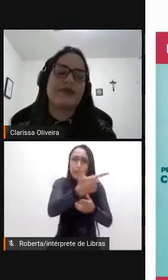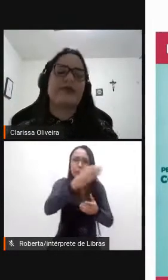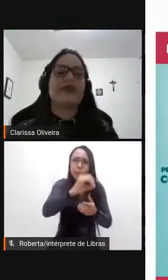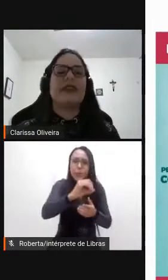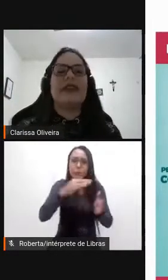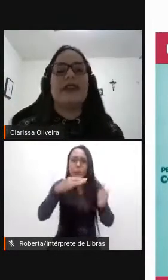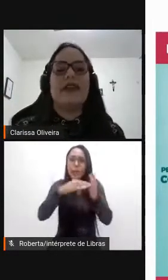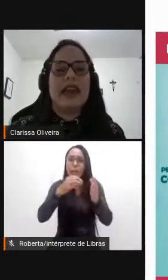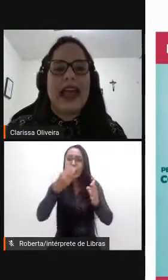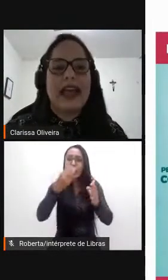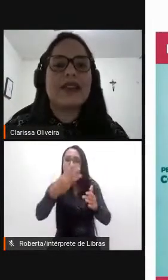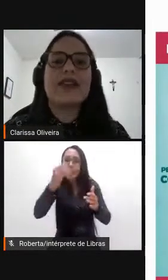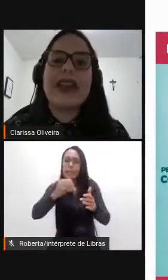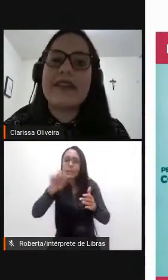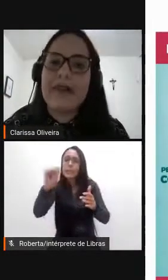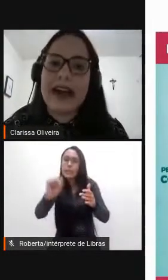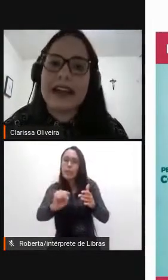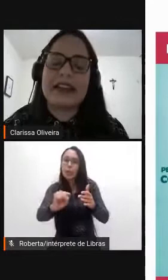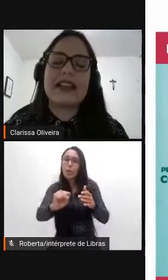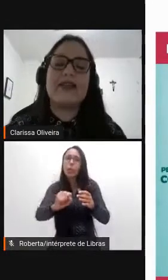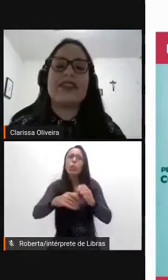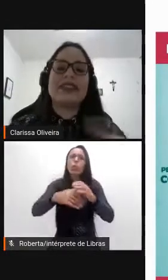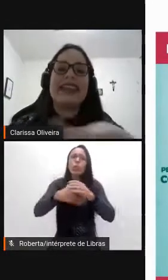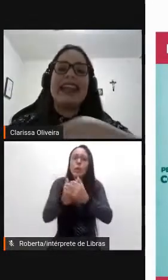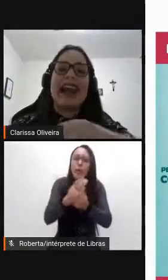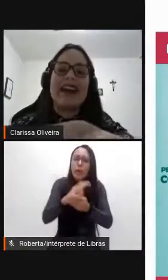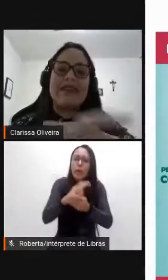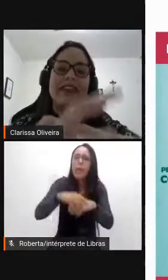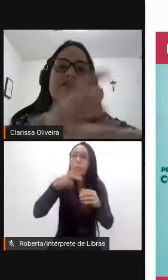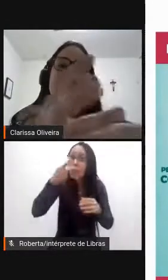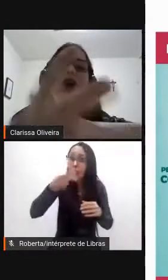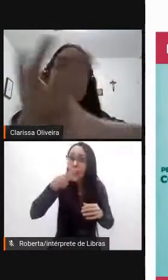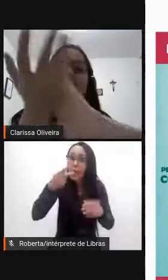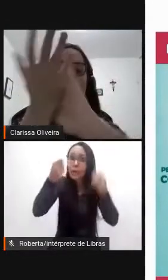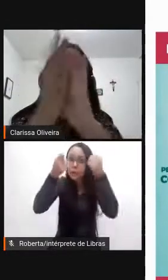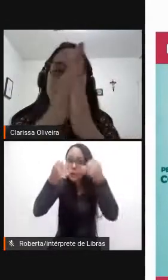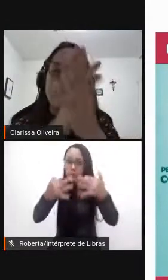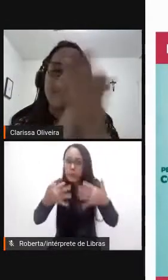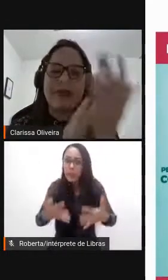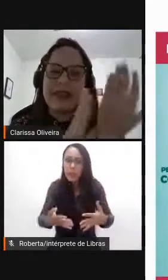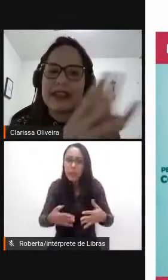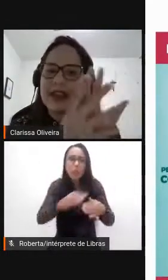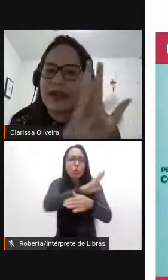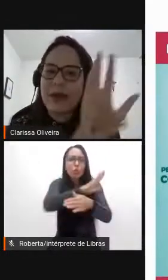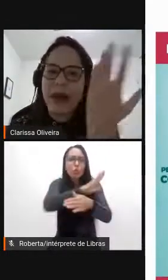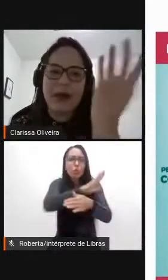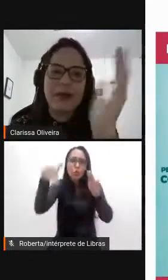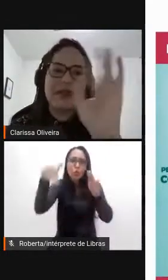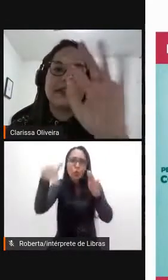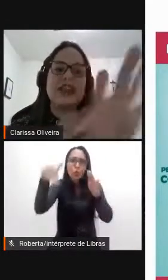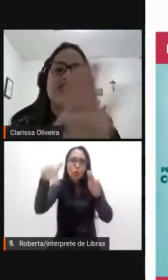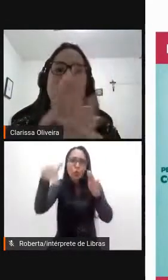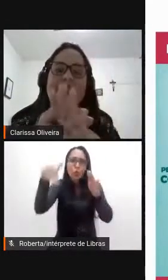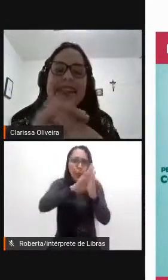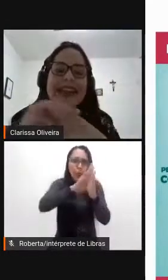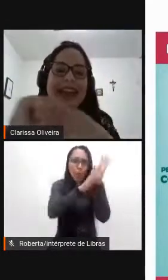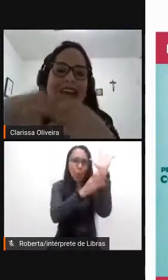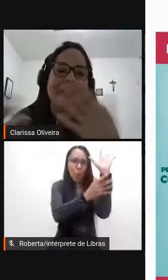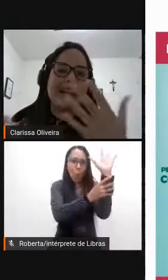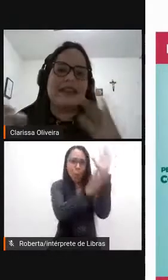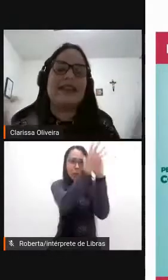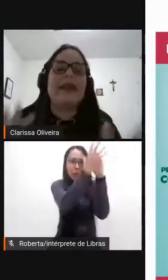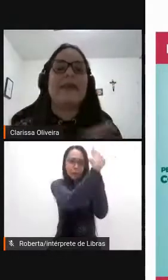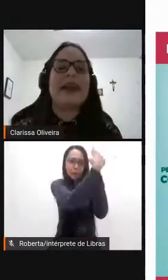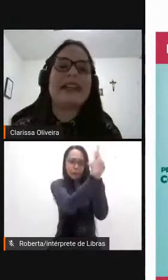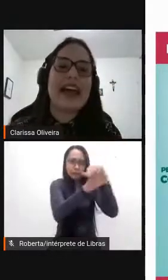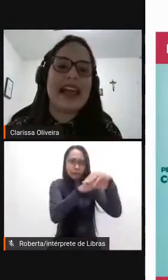segundos. É isso que ele fala, que você lave toda a superfície da sua mão, sem esquecer